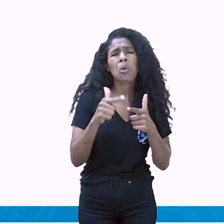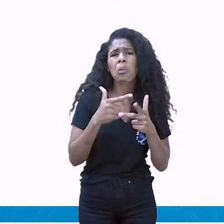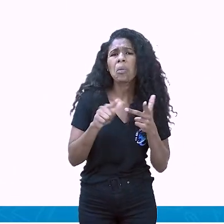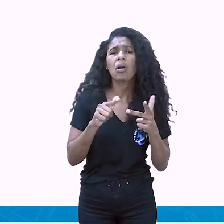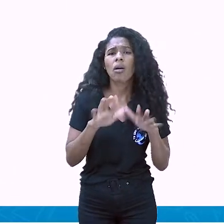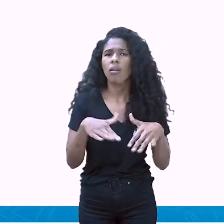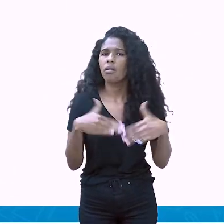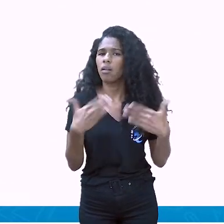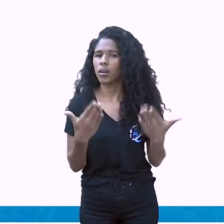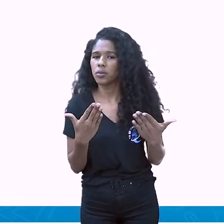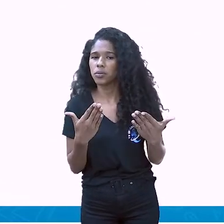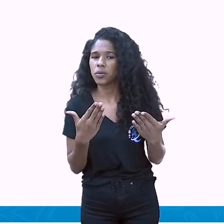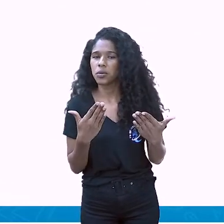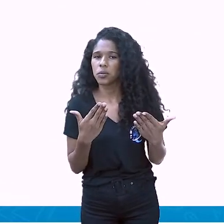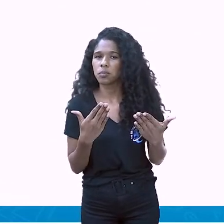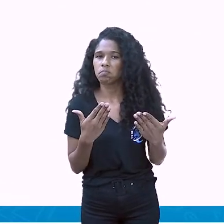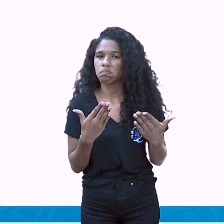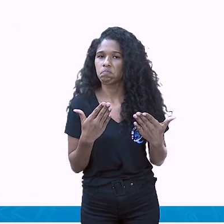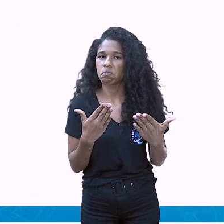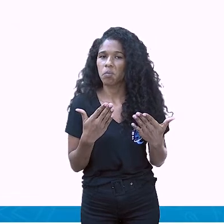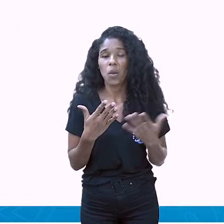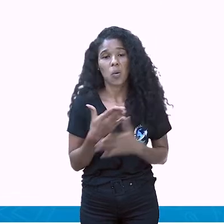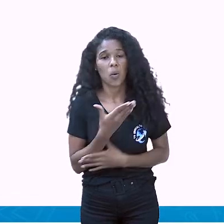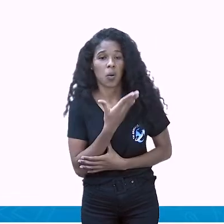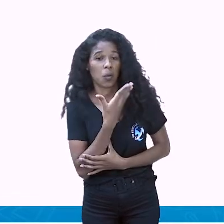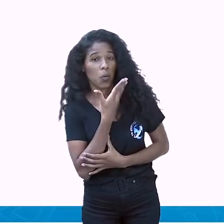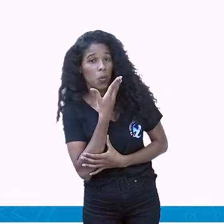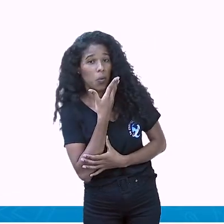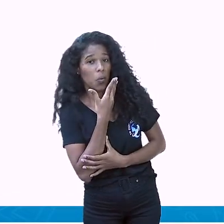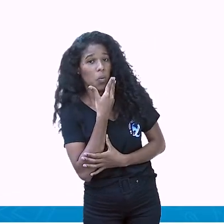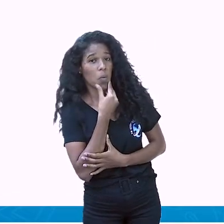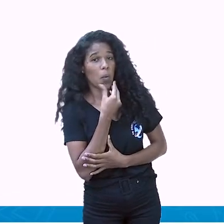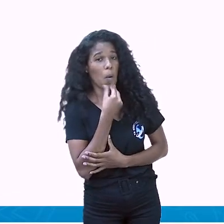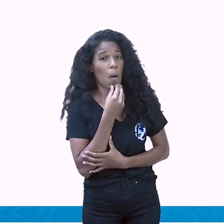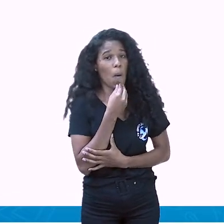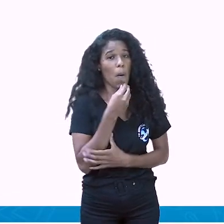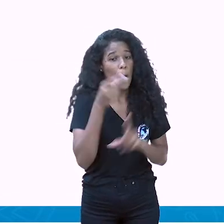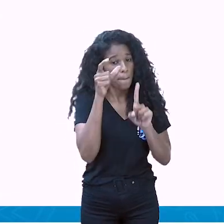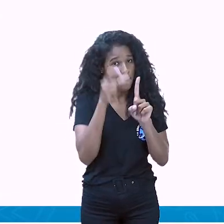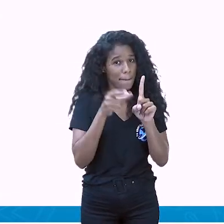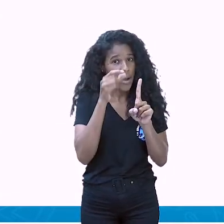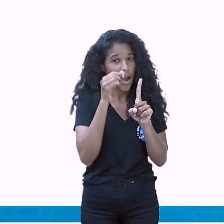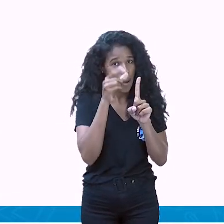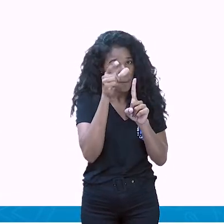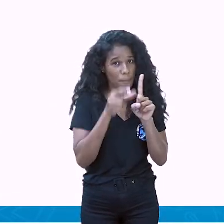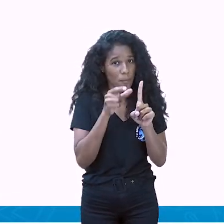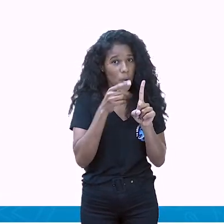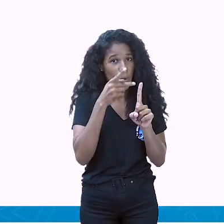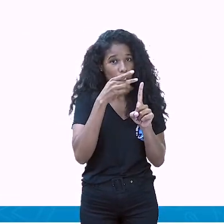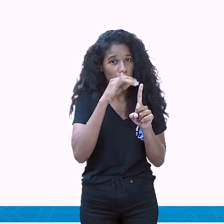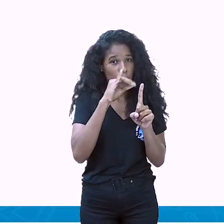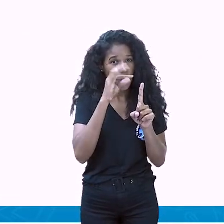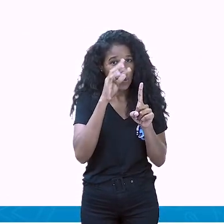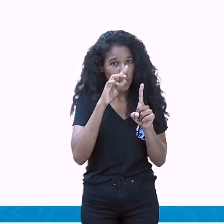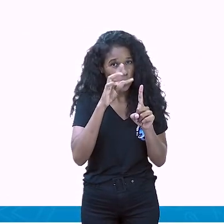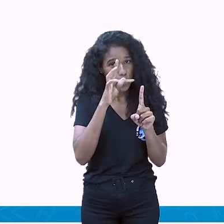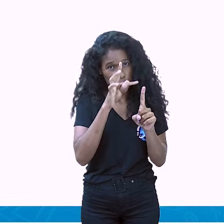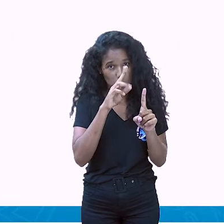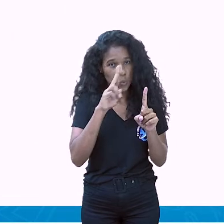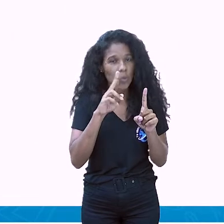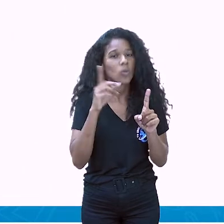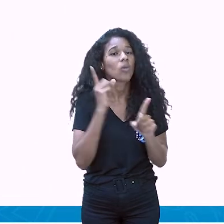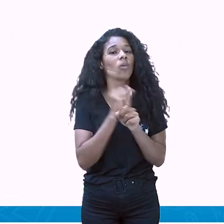problema? Quando ele ficou o quê? Vermelho, ele colocou o bilhete no bolso e não quis mostrar para